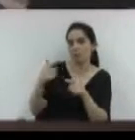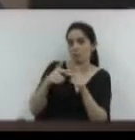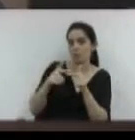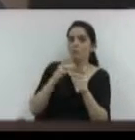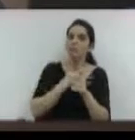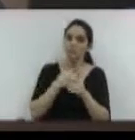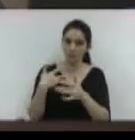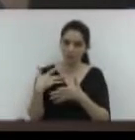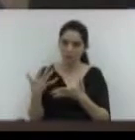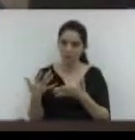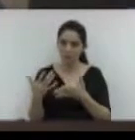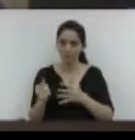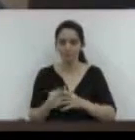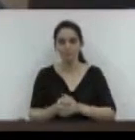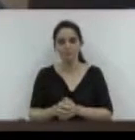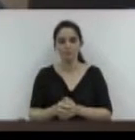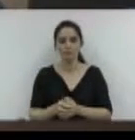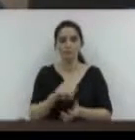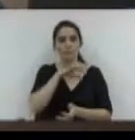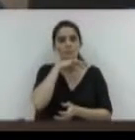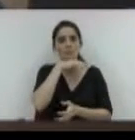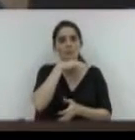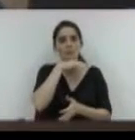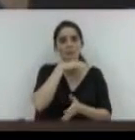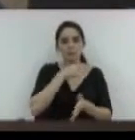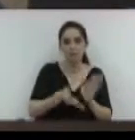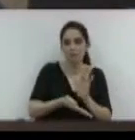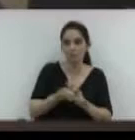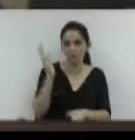alguma, o denunciado se retirou